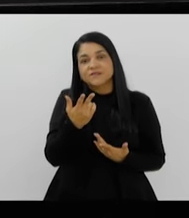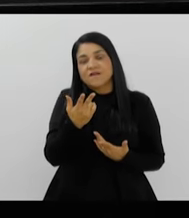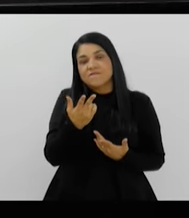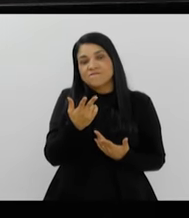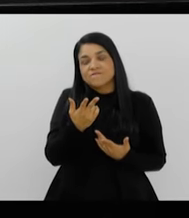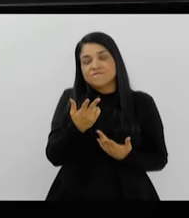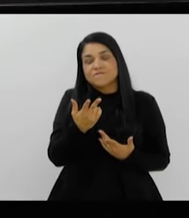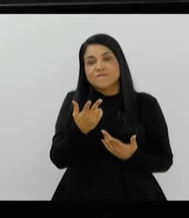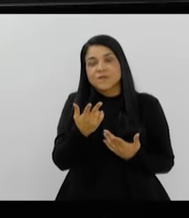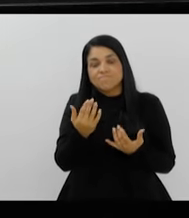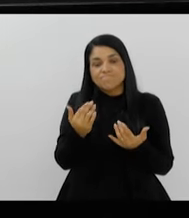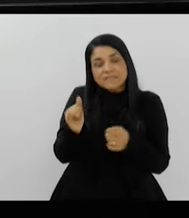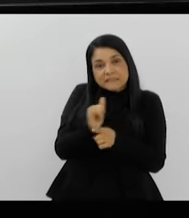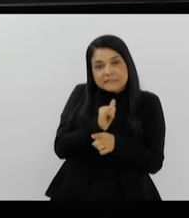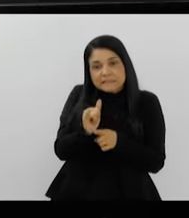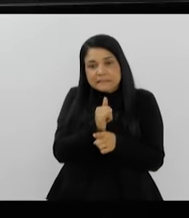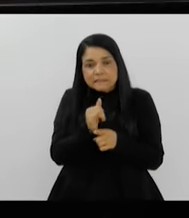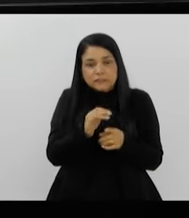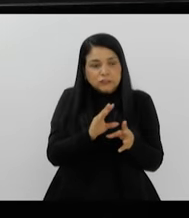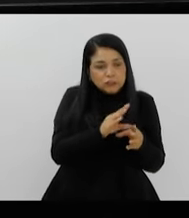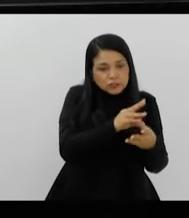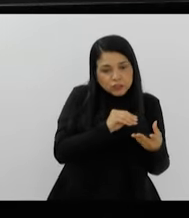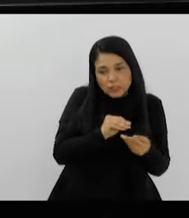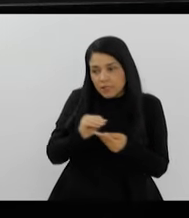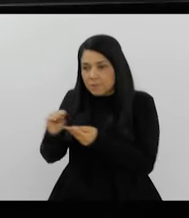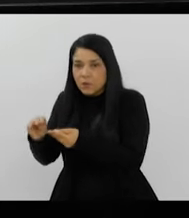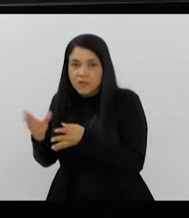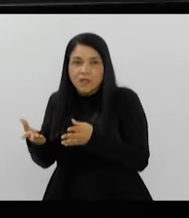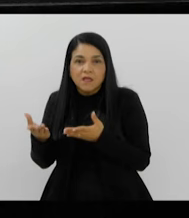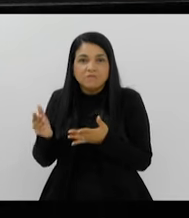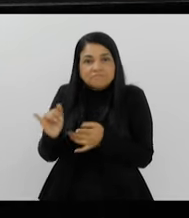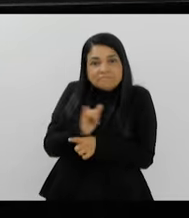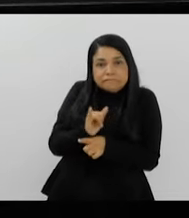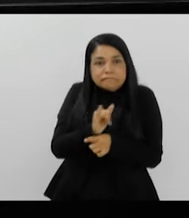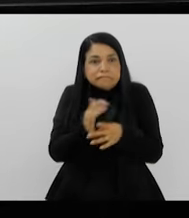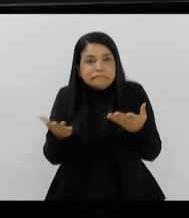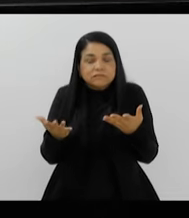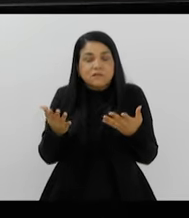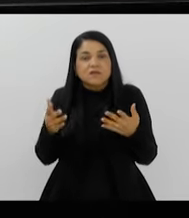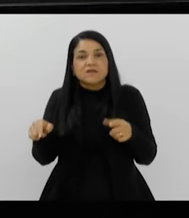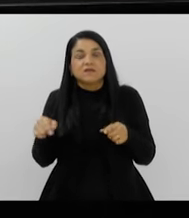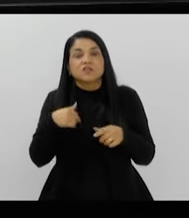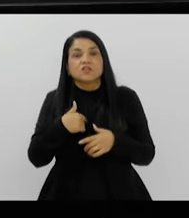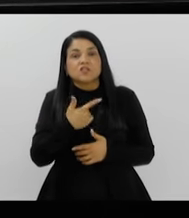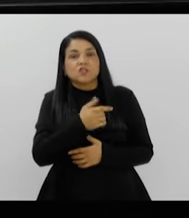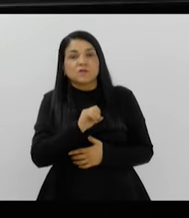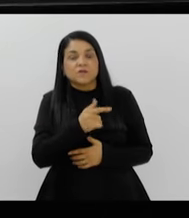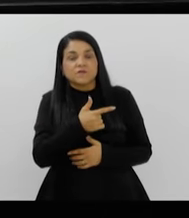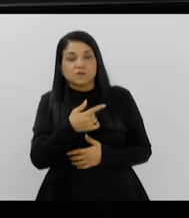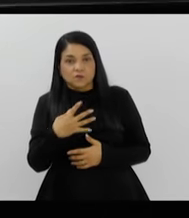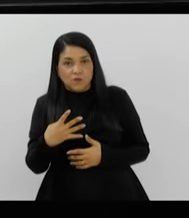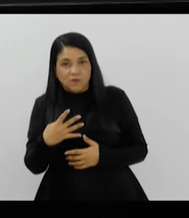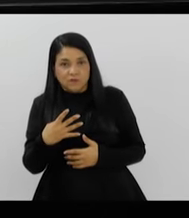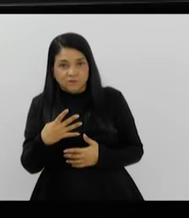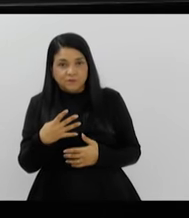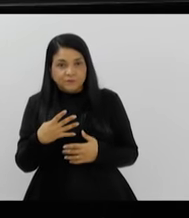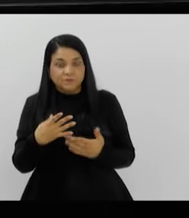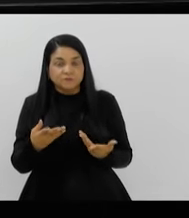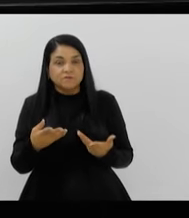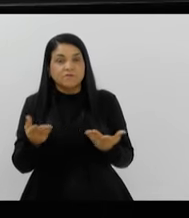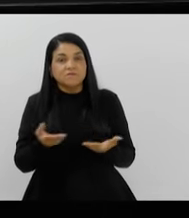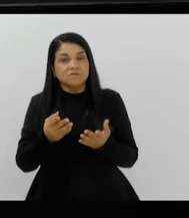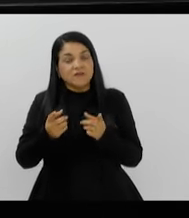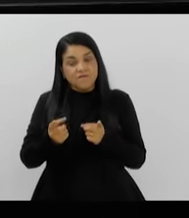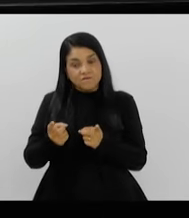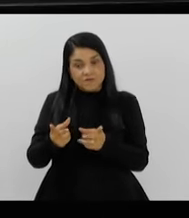no STF, que salvou o ano fiscal de 2024, é um paliativo para o Estado, que mesmo após vender a